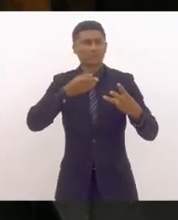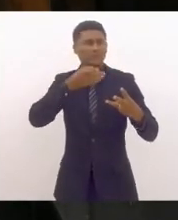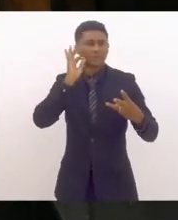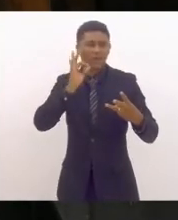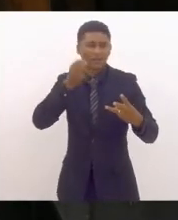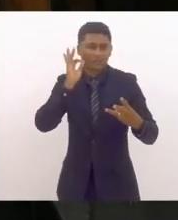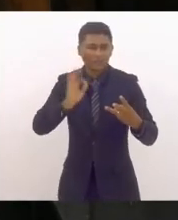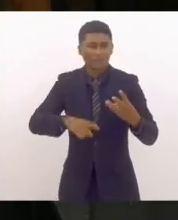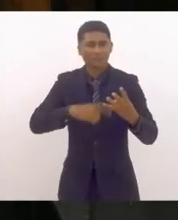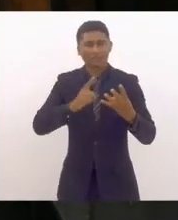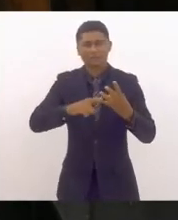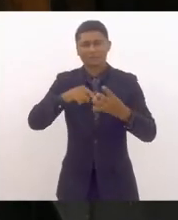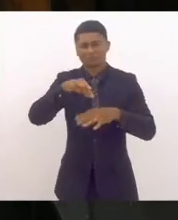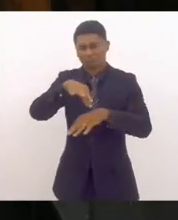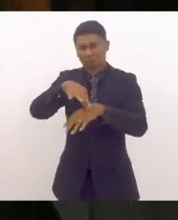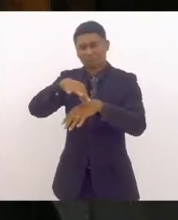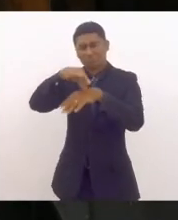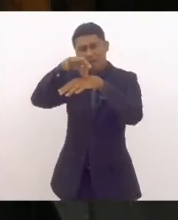carnes